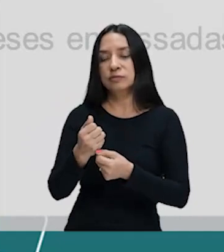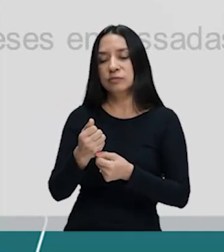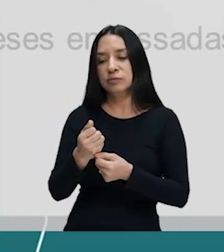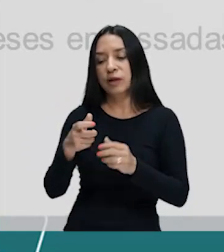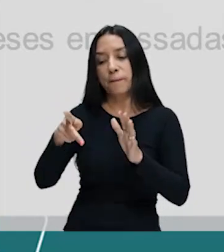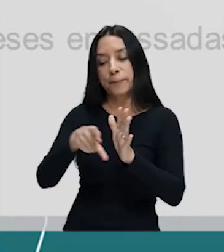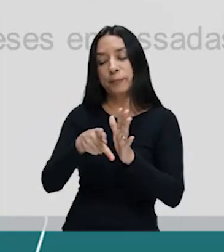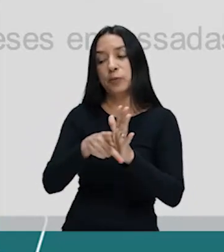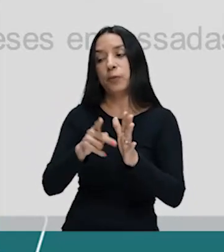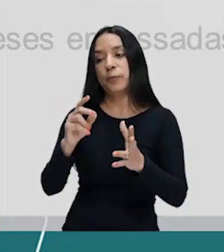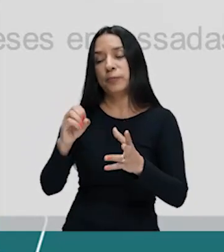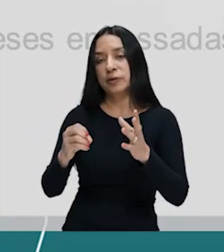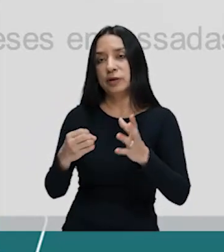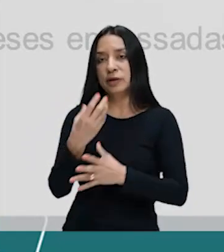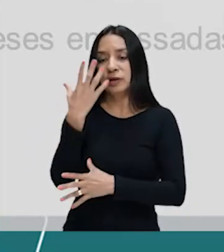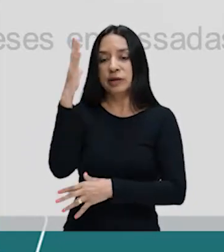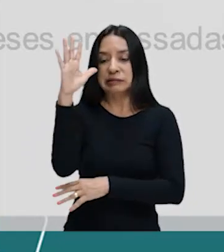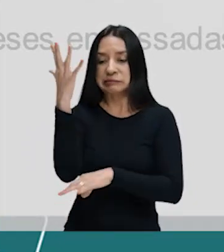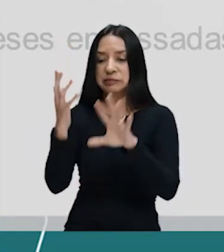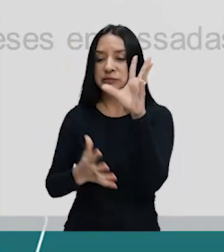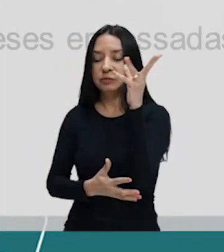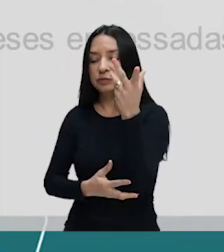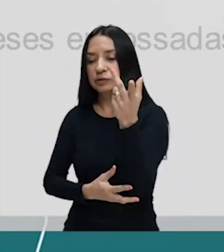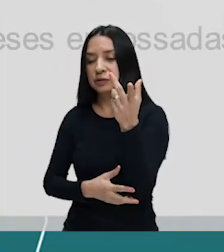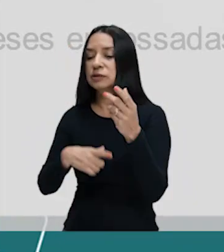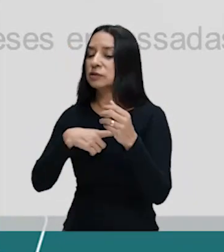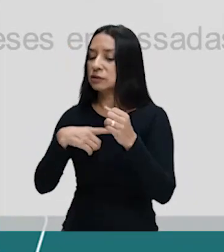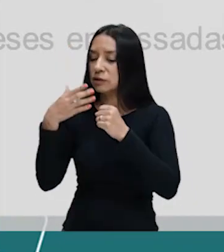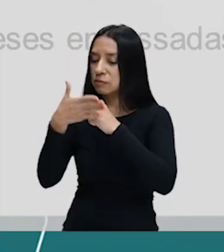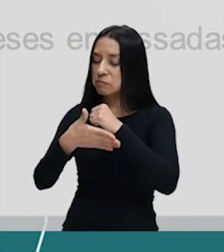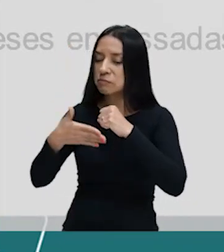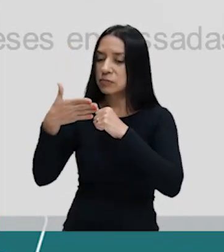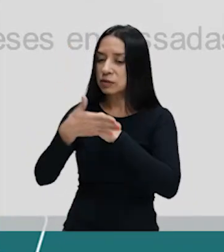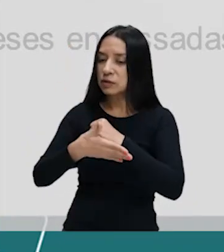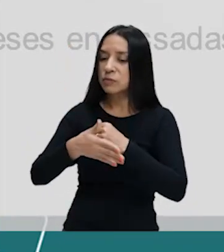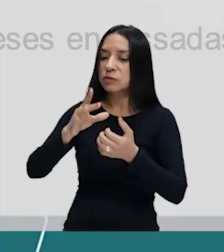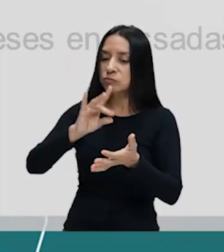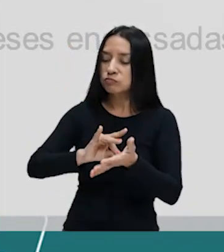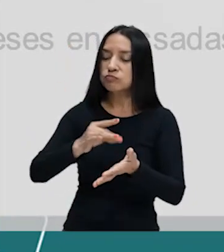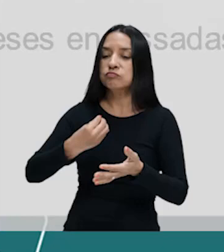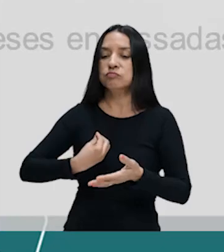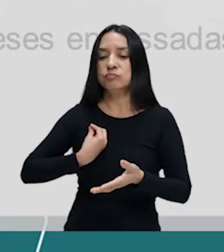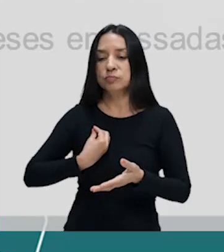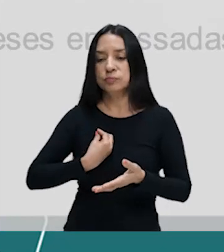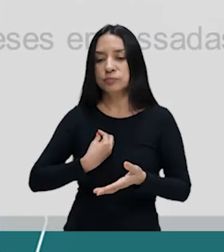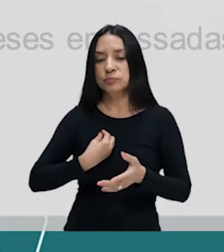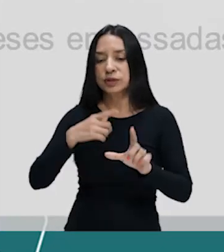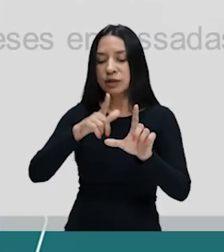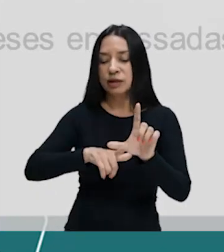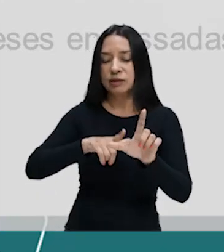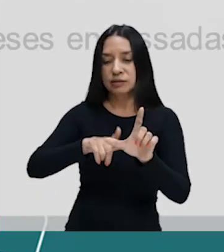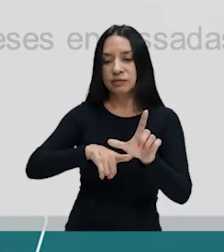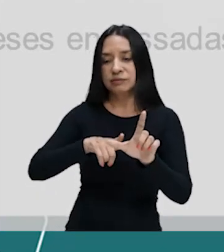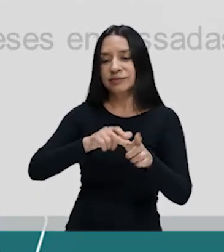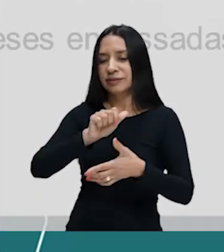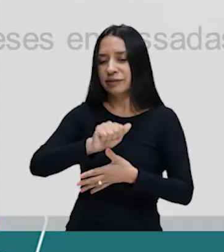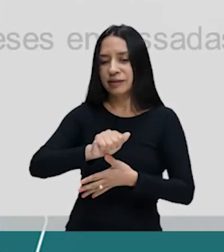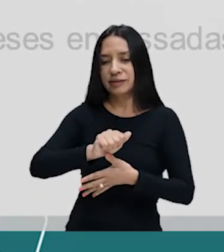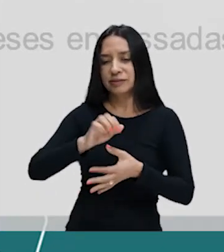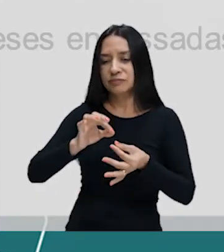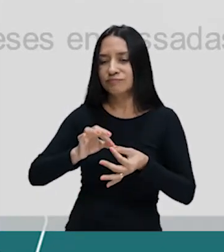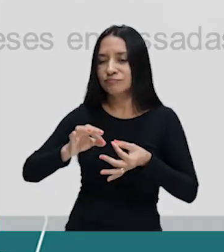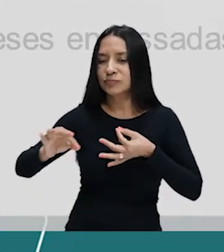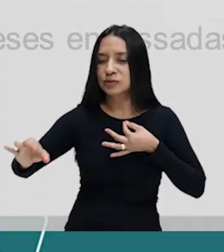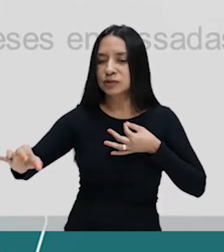pela própria natureza. Então, tinha embasamento na realidade, certo? Então, a letra A já fica um pouquinho distante, porque rompe